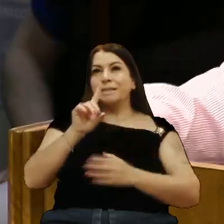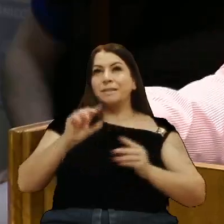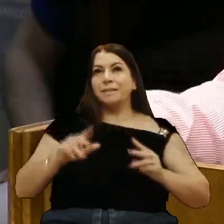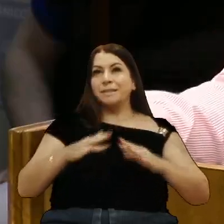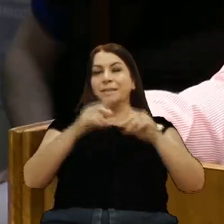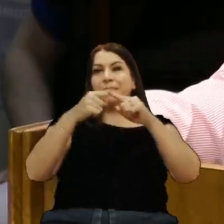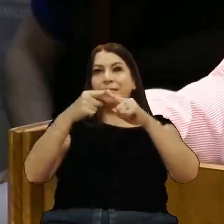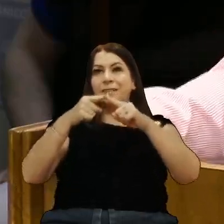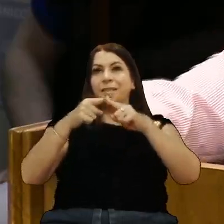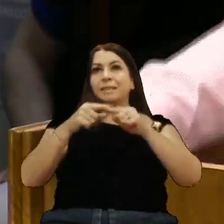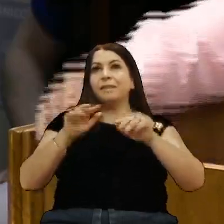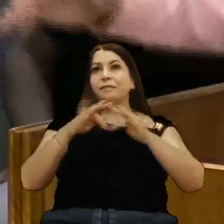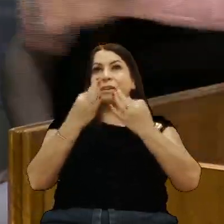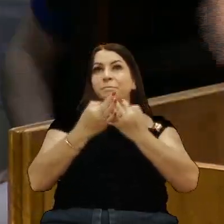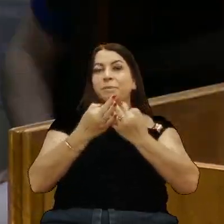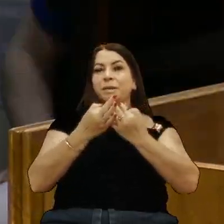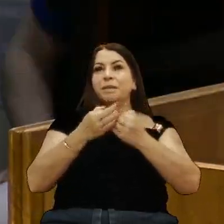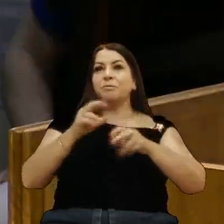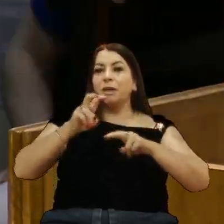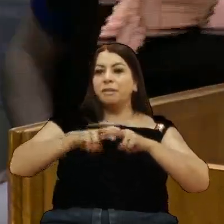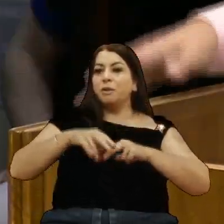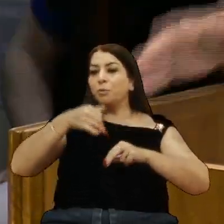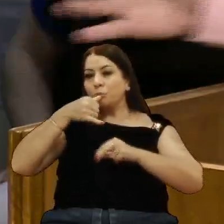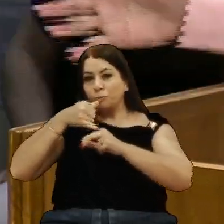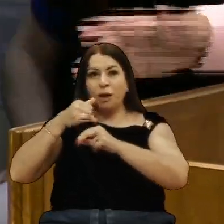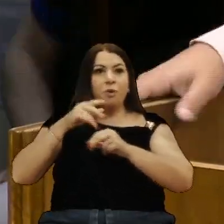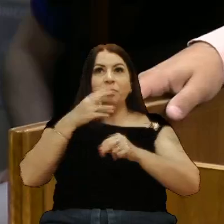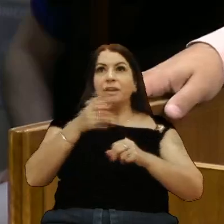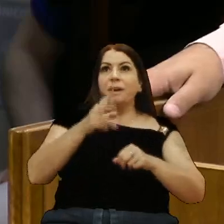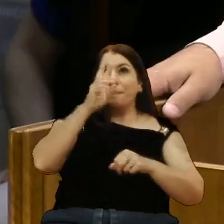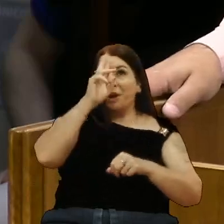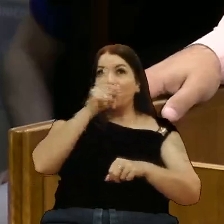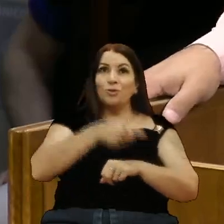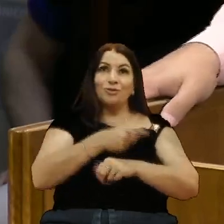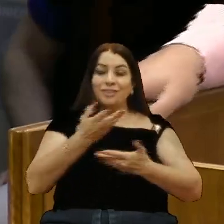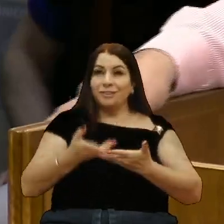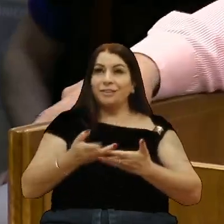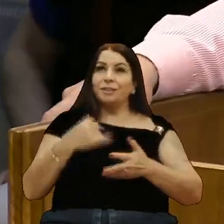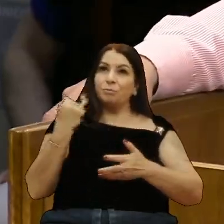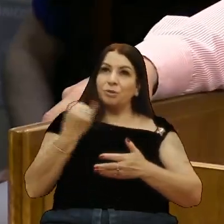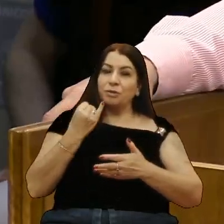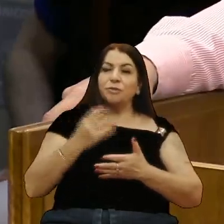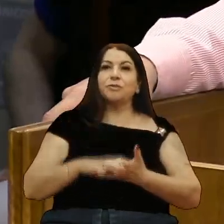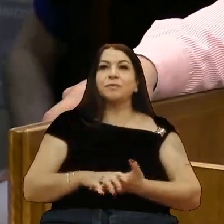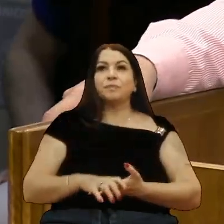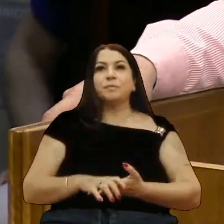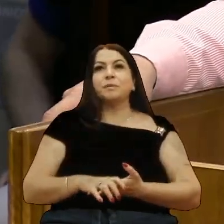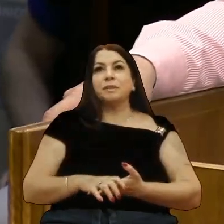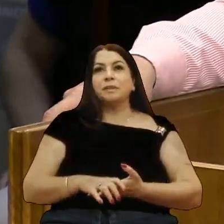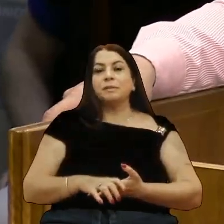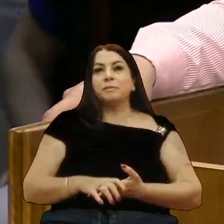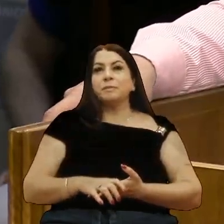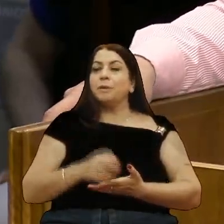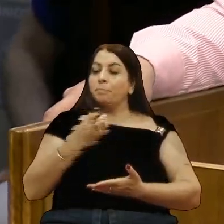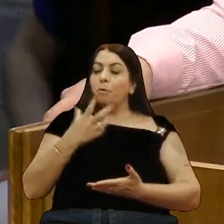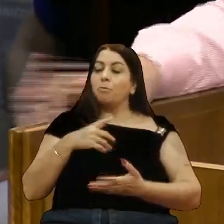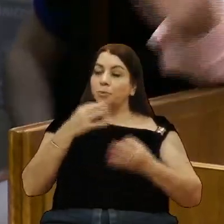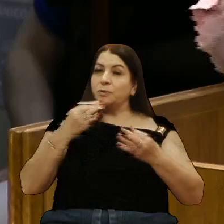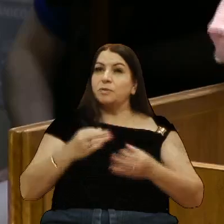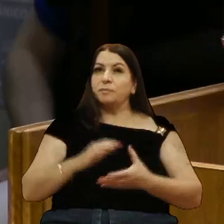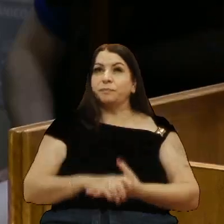a meia-noite, com cadeira, tomando chimarrão, as crianças. Isso é importante, que bom que isso deu